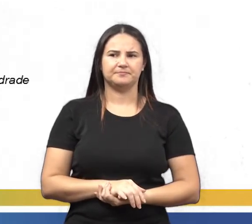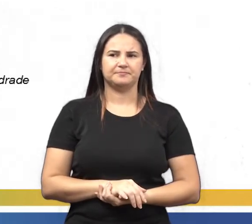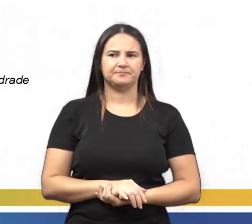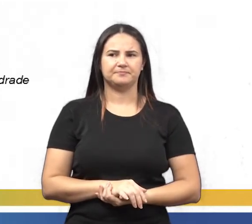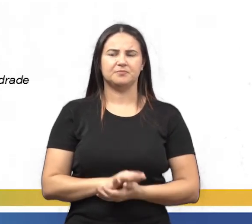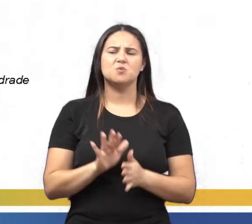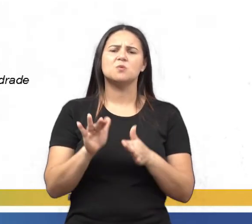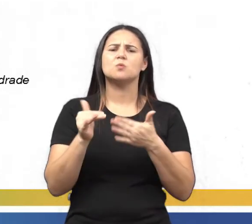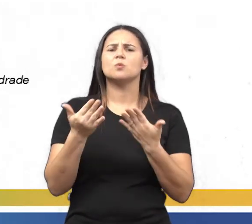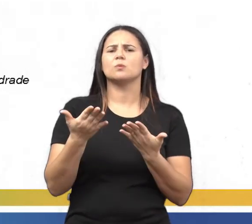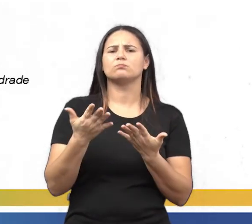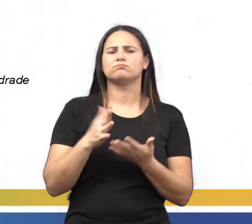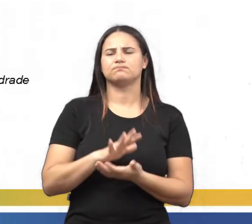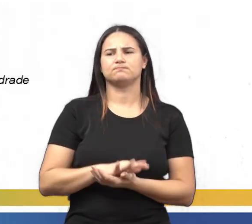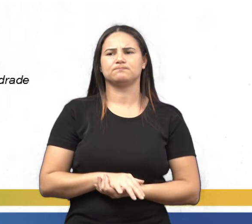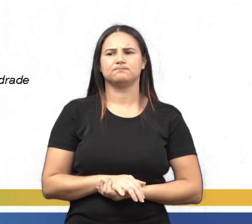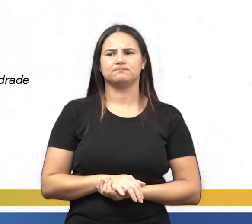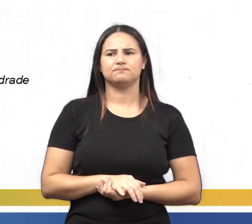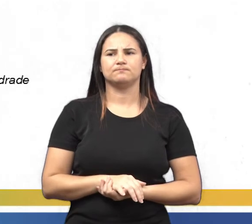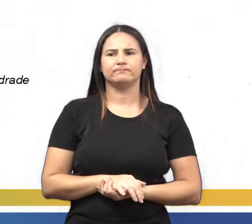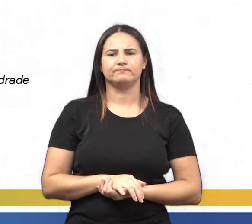Vamos ver que tipo de função é essa?